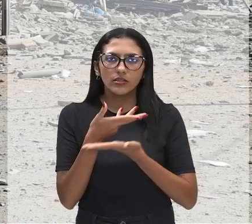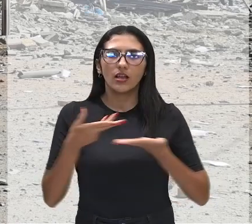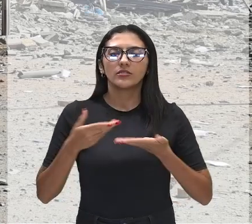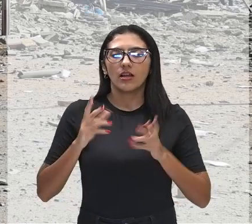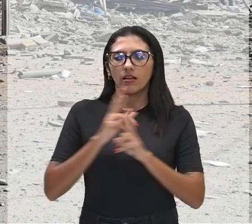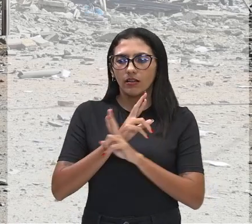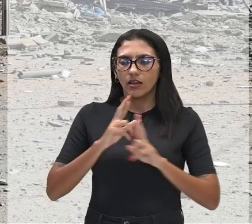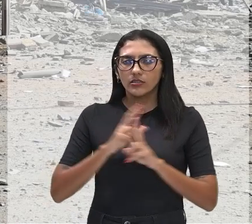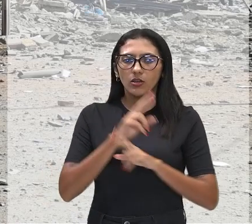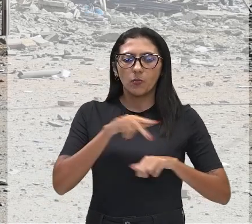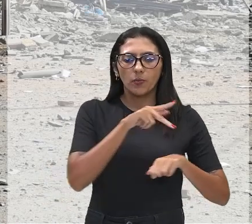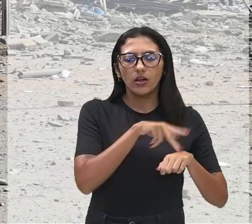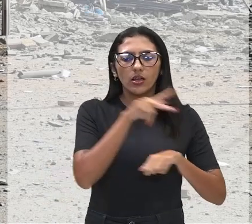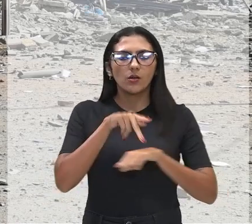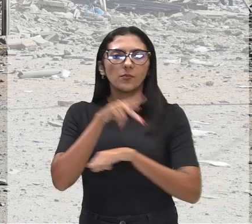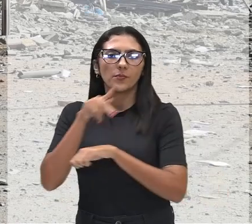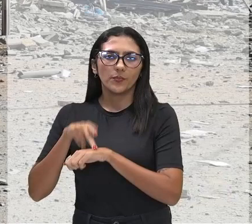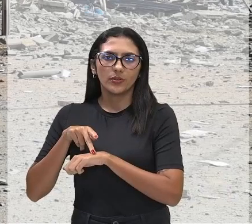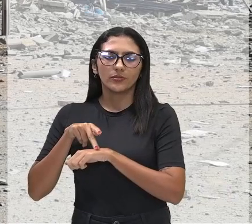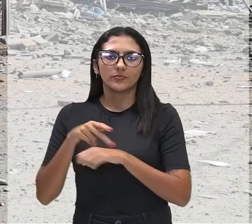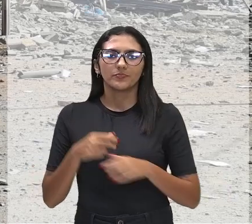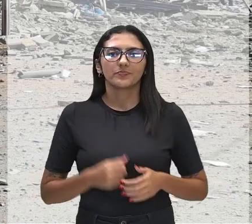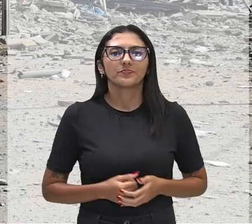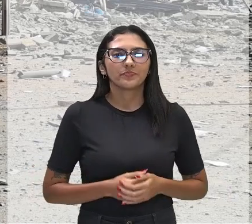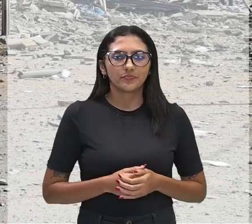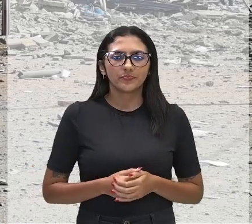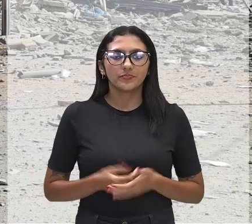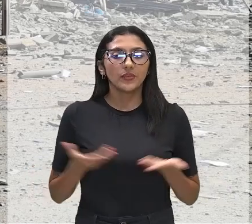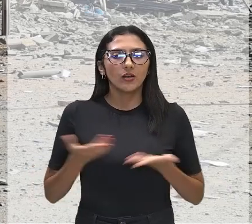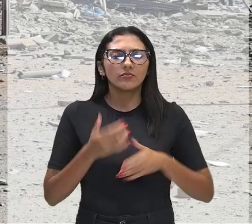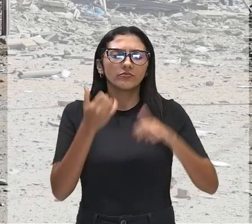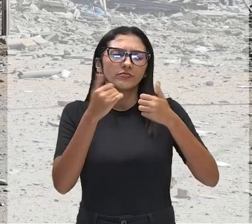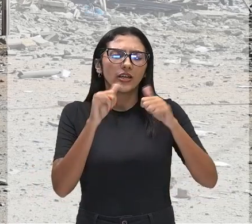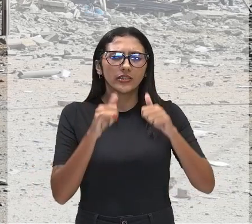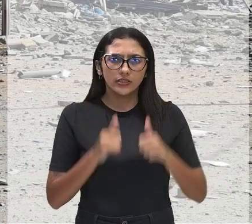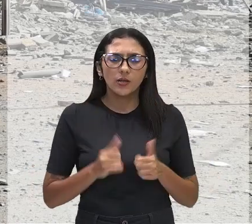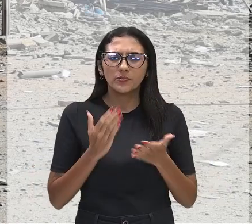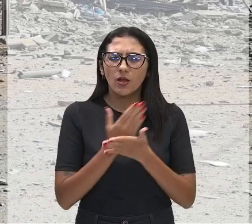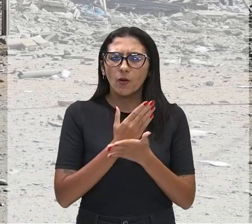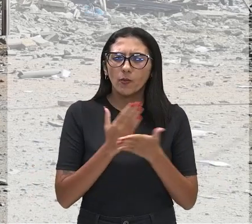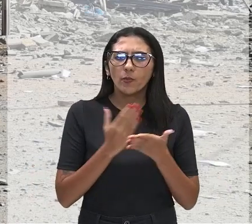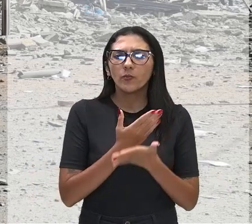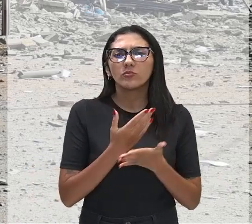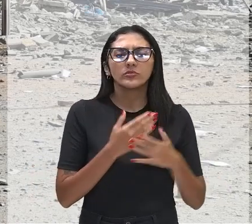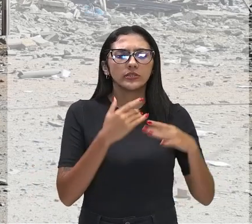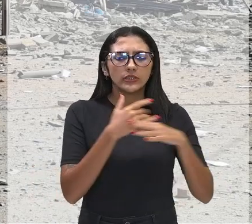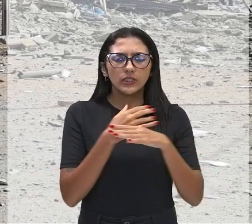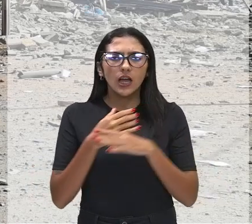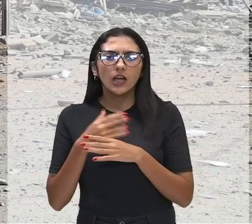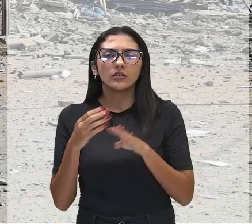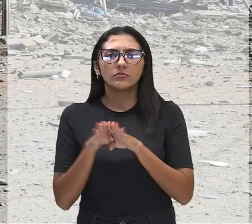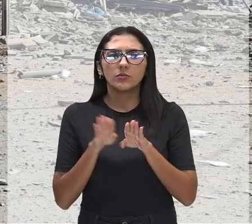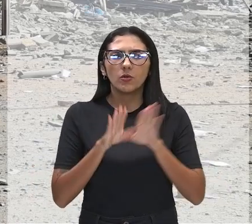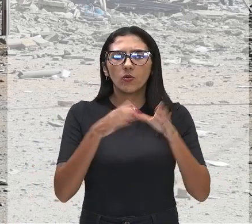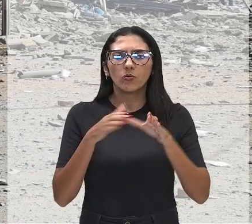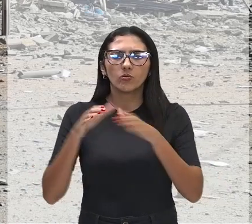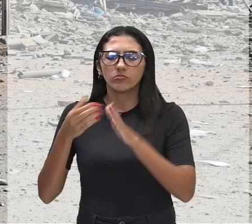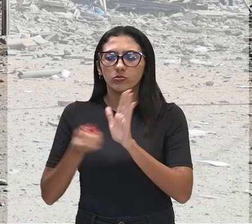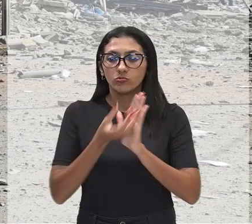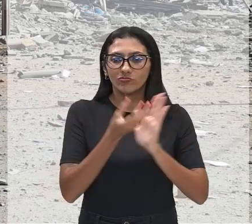conselho das relações exteriores. E a gente vai analisar, né, alguns estados aí que acabam surgindo, tendo esses